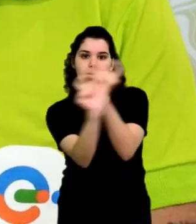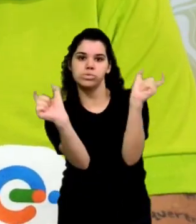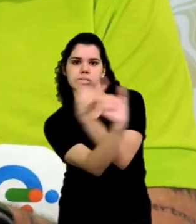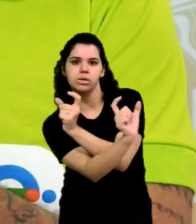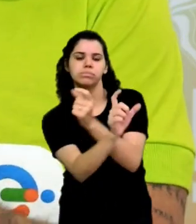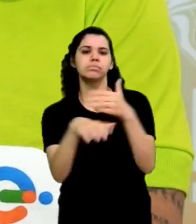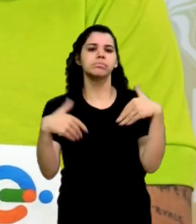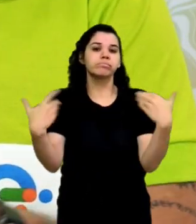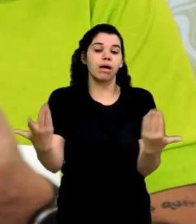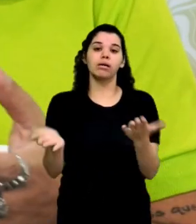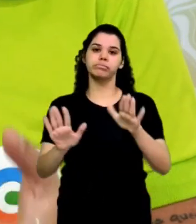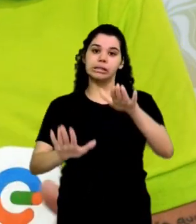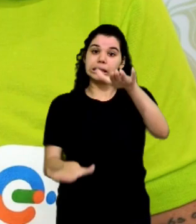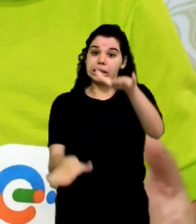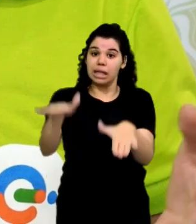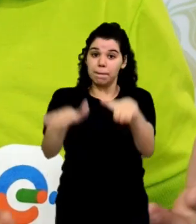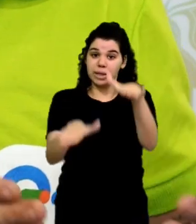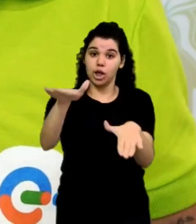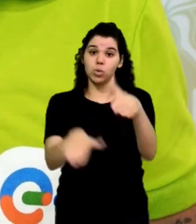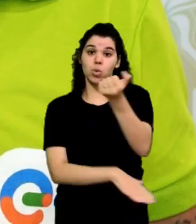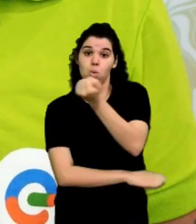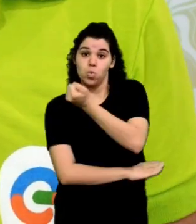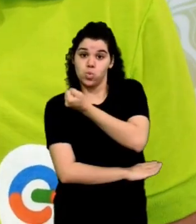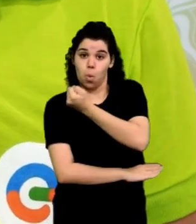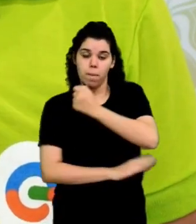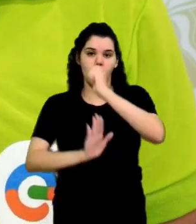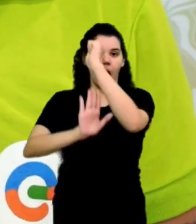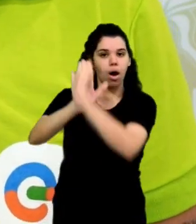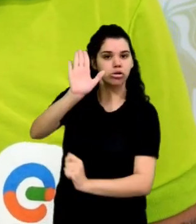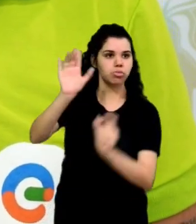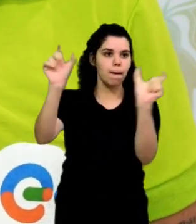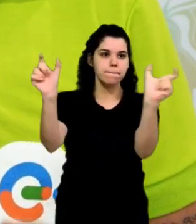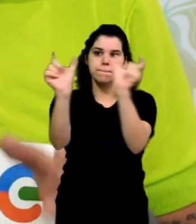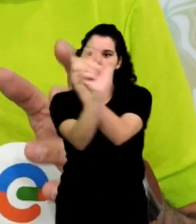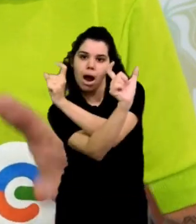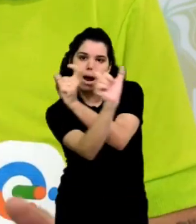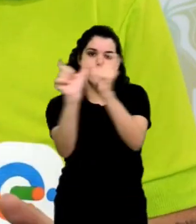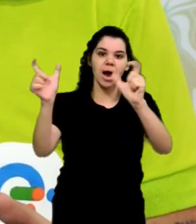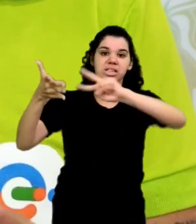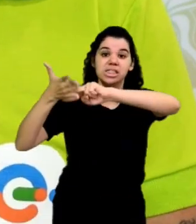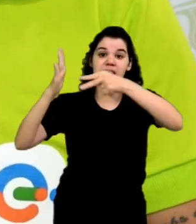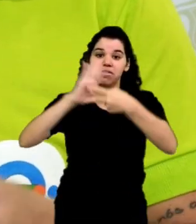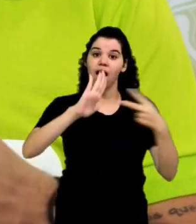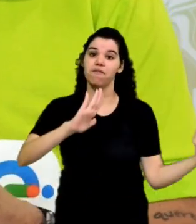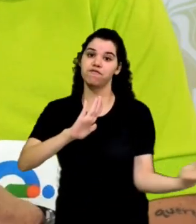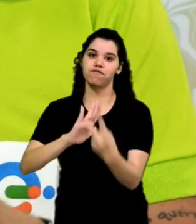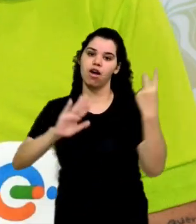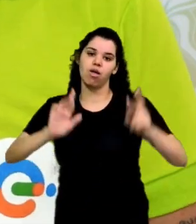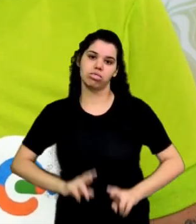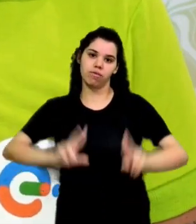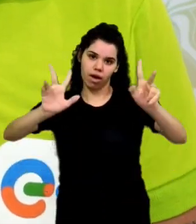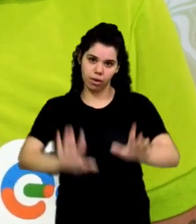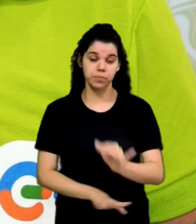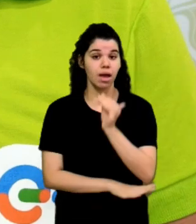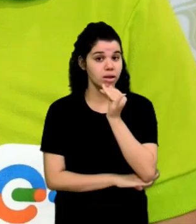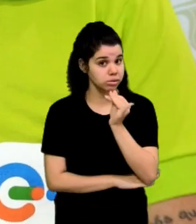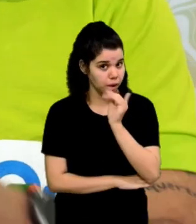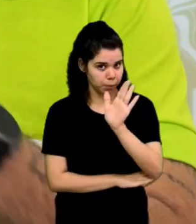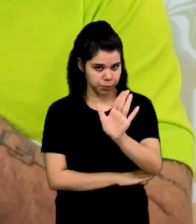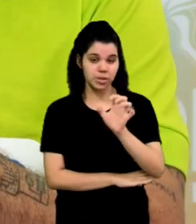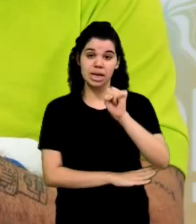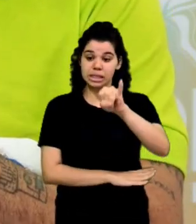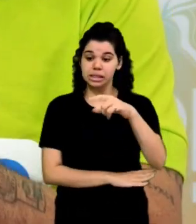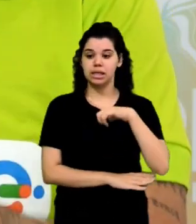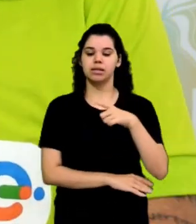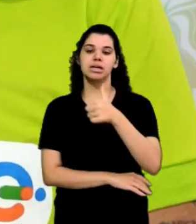seguinte: dependendo da posição aonde esteja o algarismo, ele vai representar um valor diferente. Por exemplo, se eu pegar os